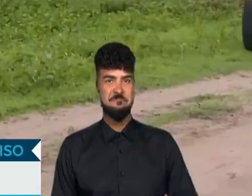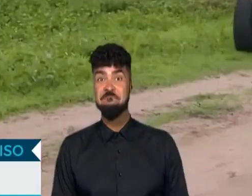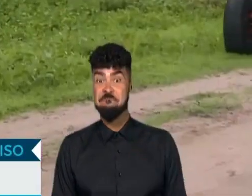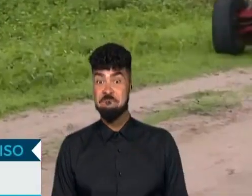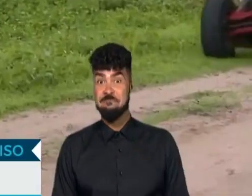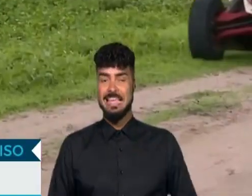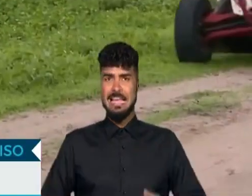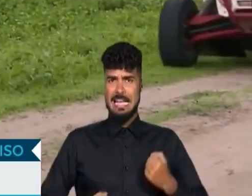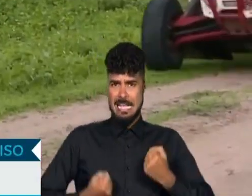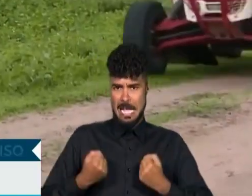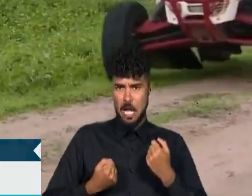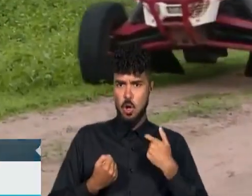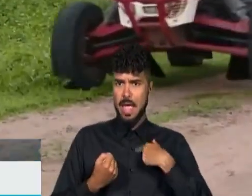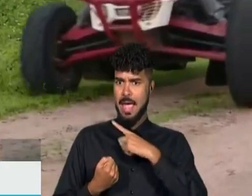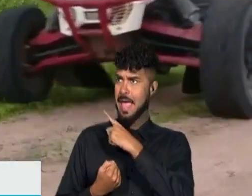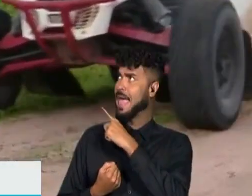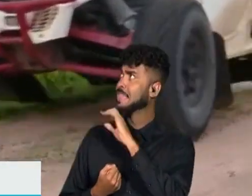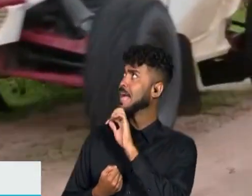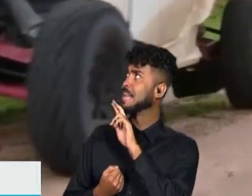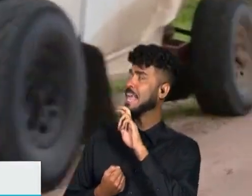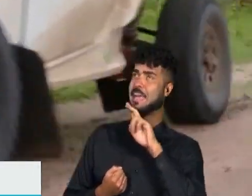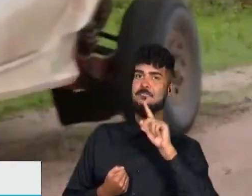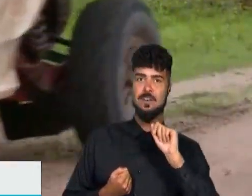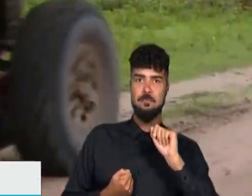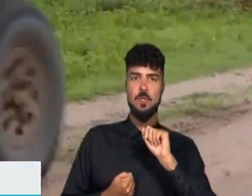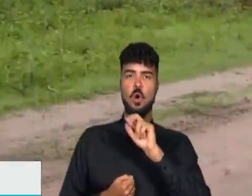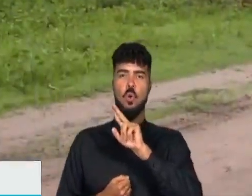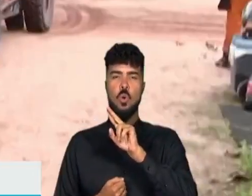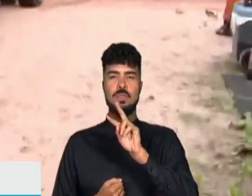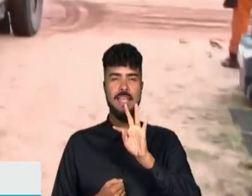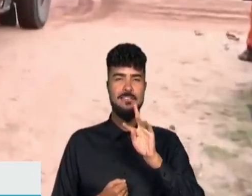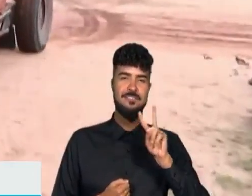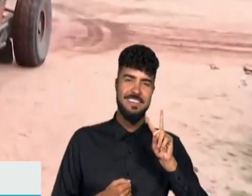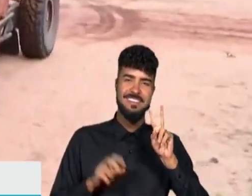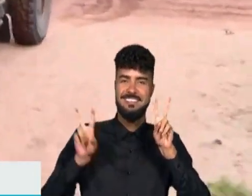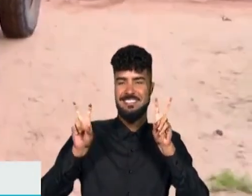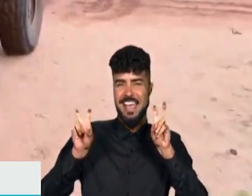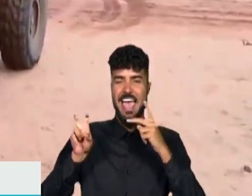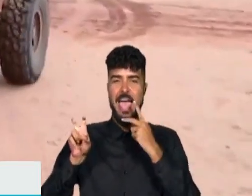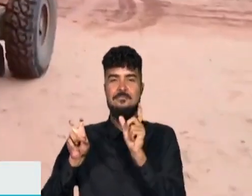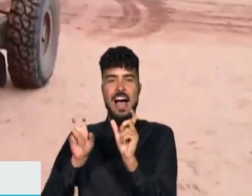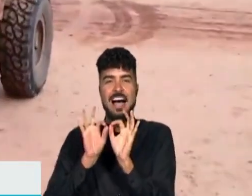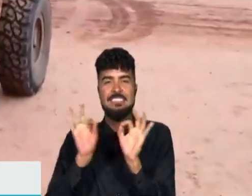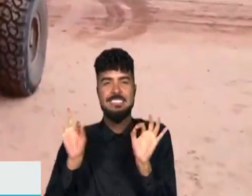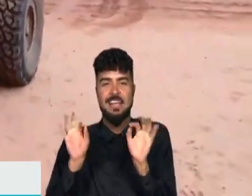Veículo utilitário de tarefas, tradução livre do inglês Utility Task